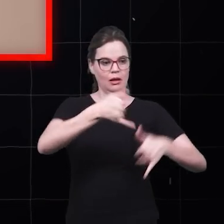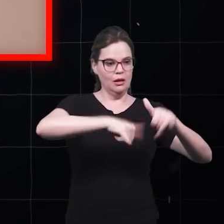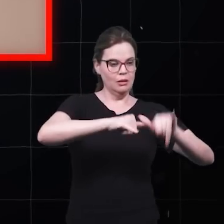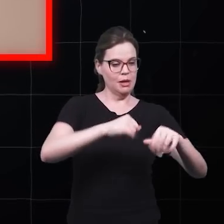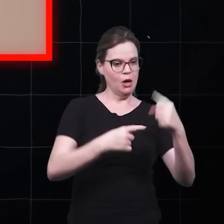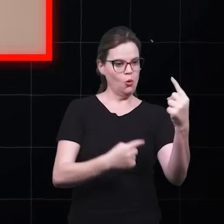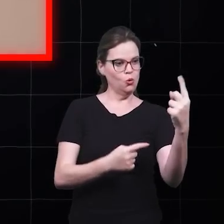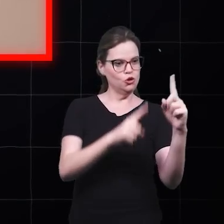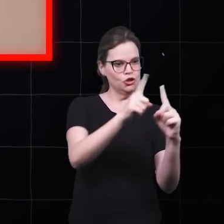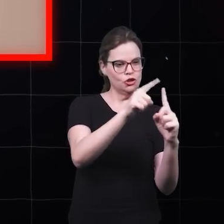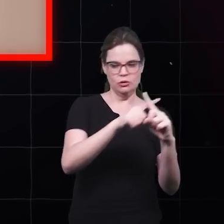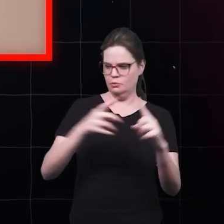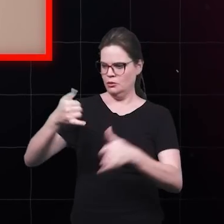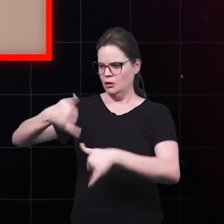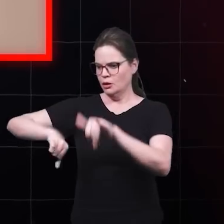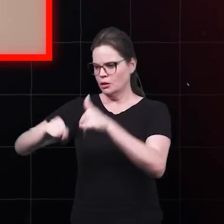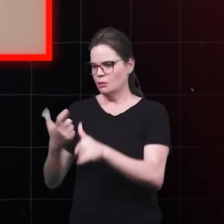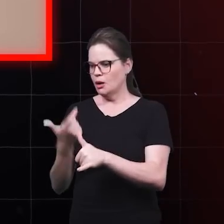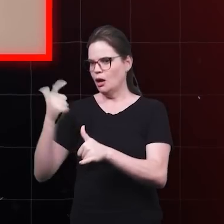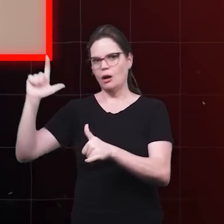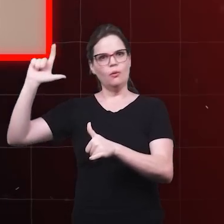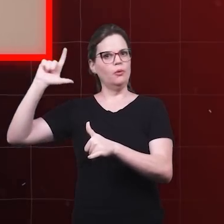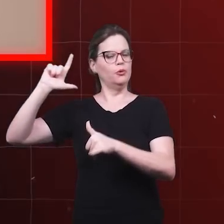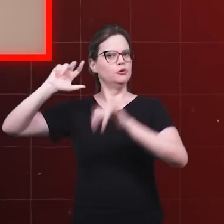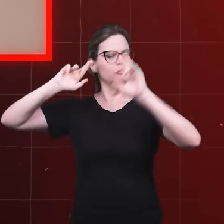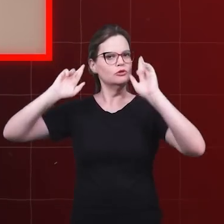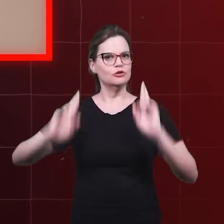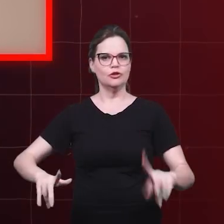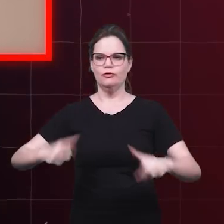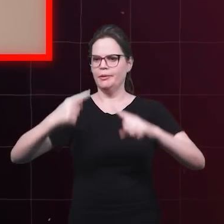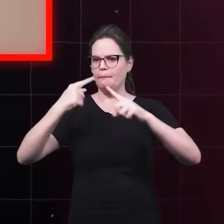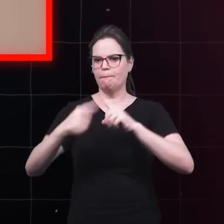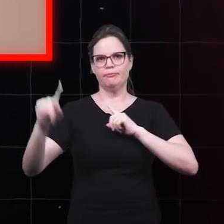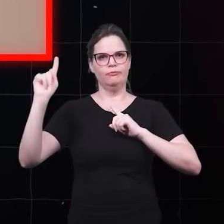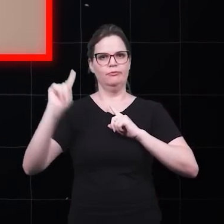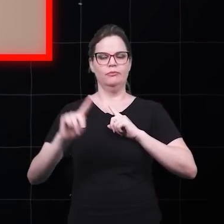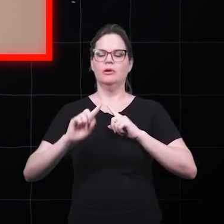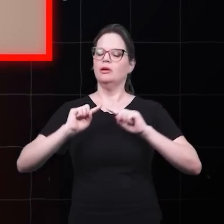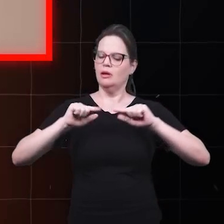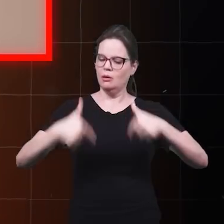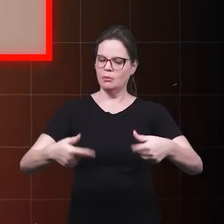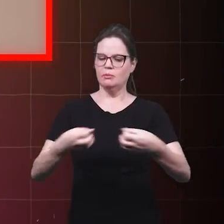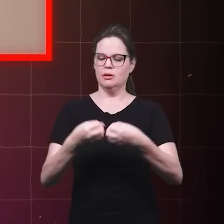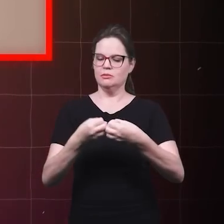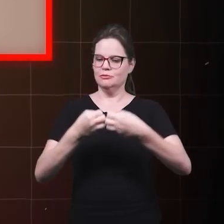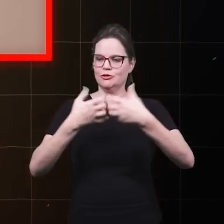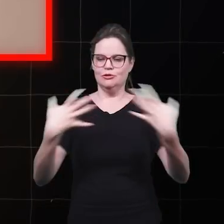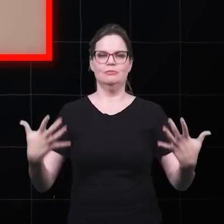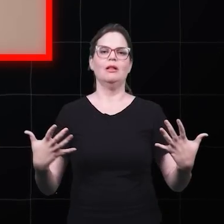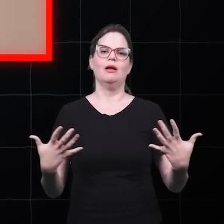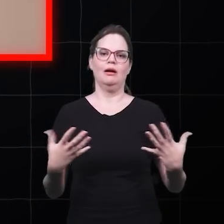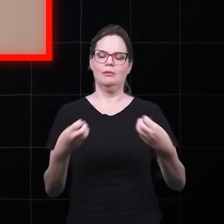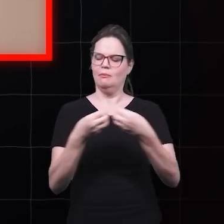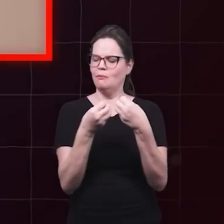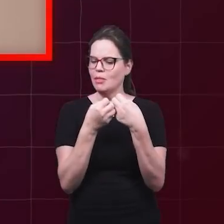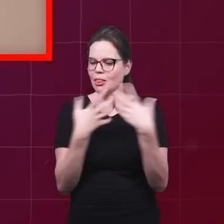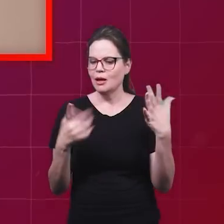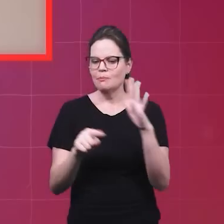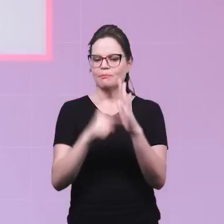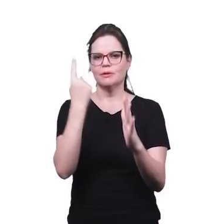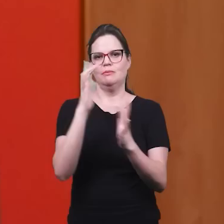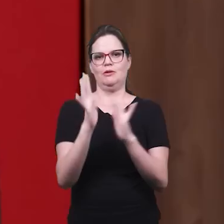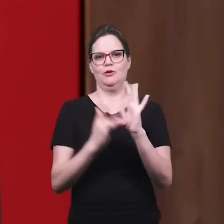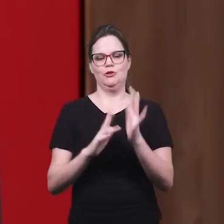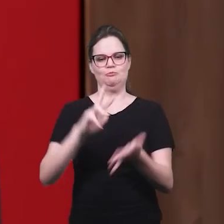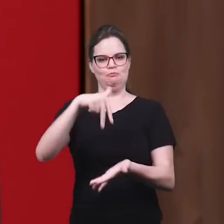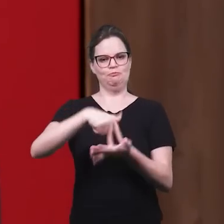diferentes. Então, realmente foi um grande milagre, uma grande operação de maravilha que Jesus operou naquela